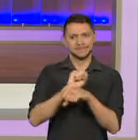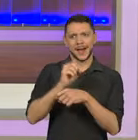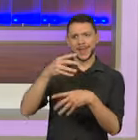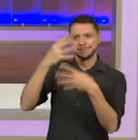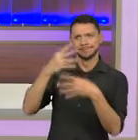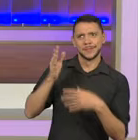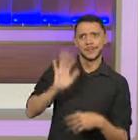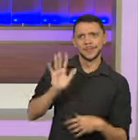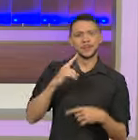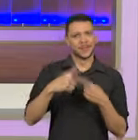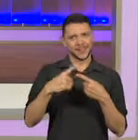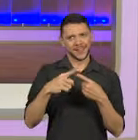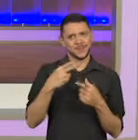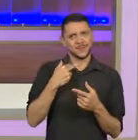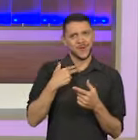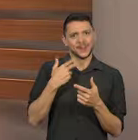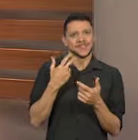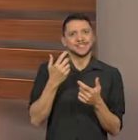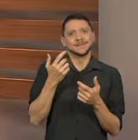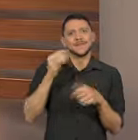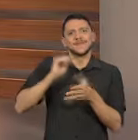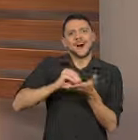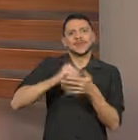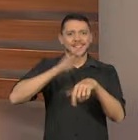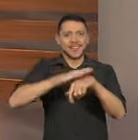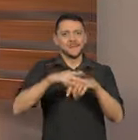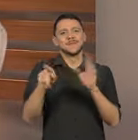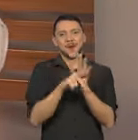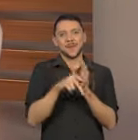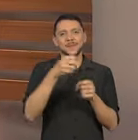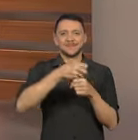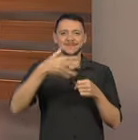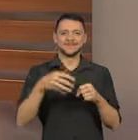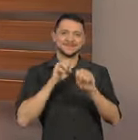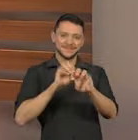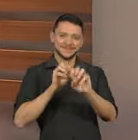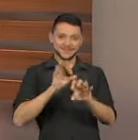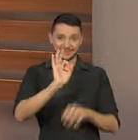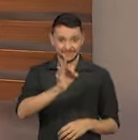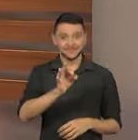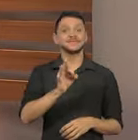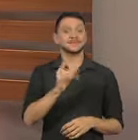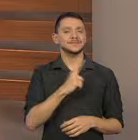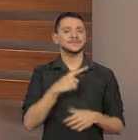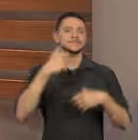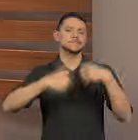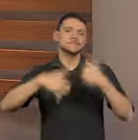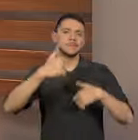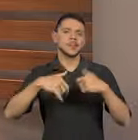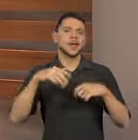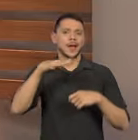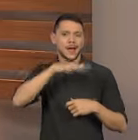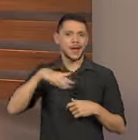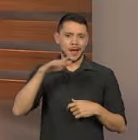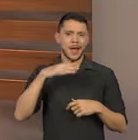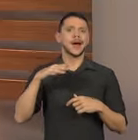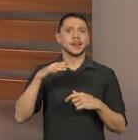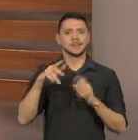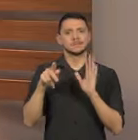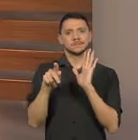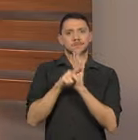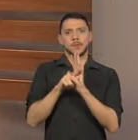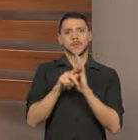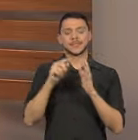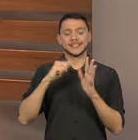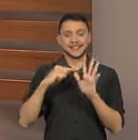não dá tempo do conteúdo, tá bom? Como eu combinei com vocês, eu vou falar um pouquinho da parte científica, tá bem? São 5 aulas,